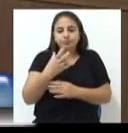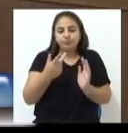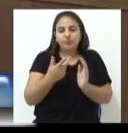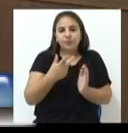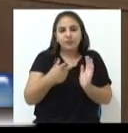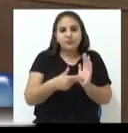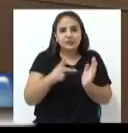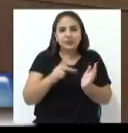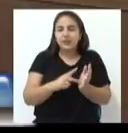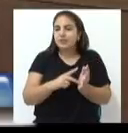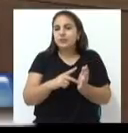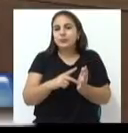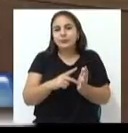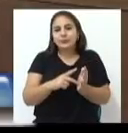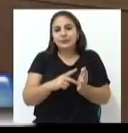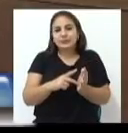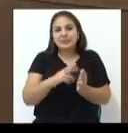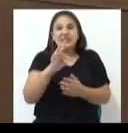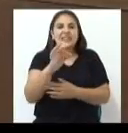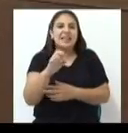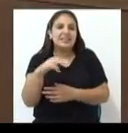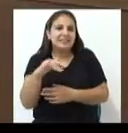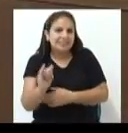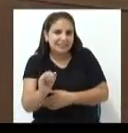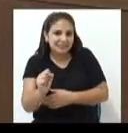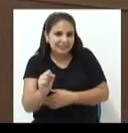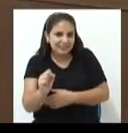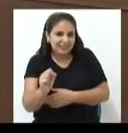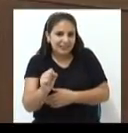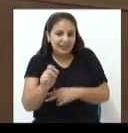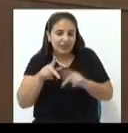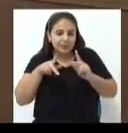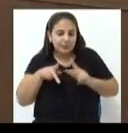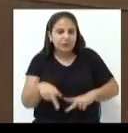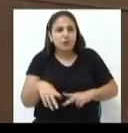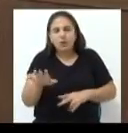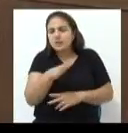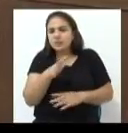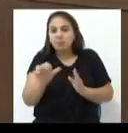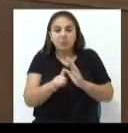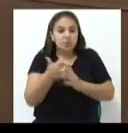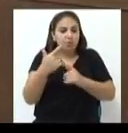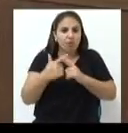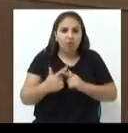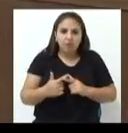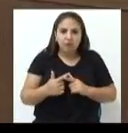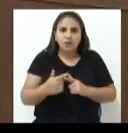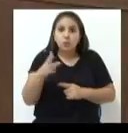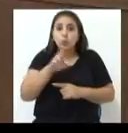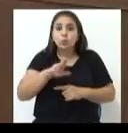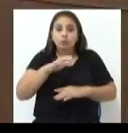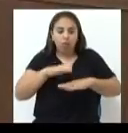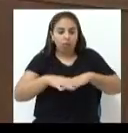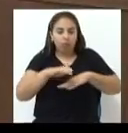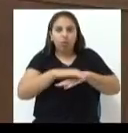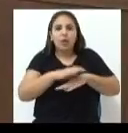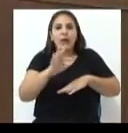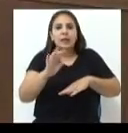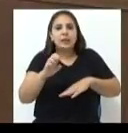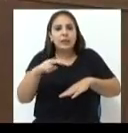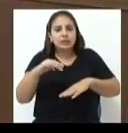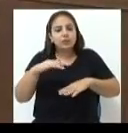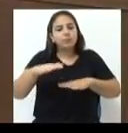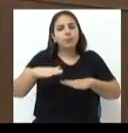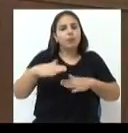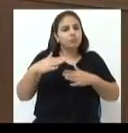um tênis, aonde os nossos idosos, talvez alguns pela primeira vez, usaram os seus tênis para fazer as suas